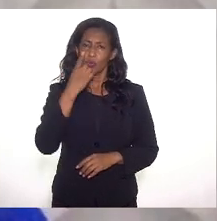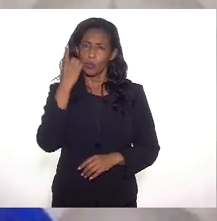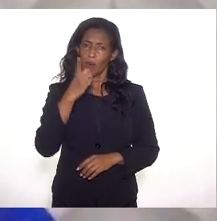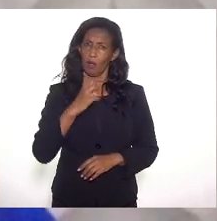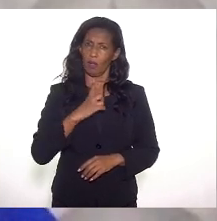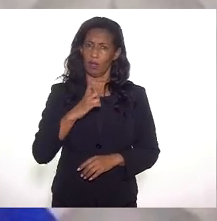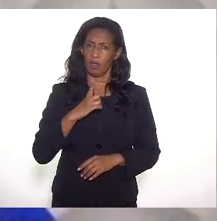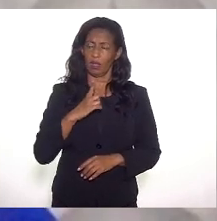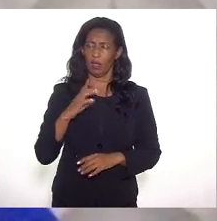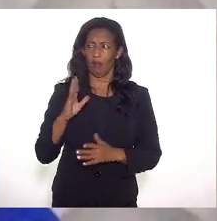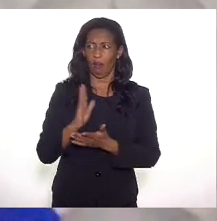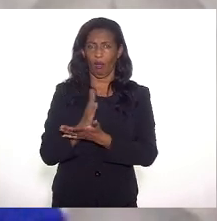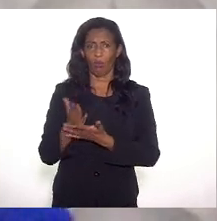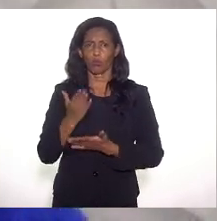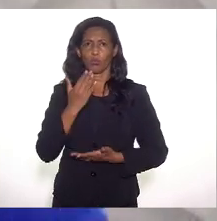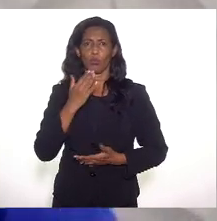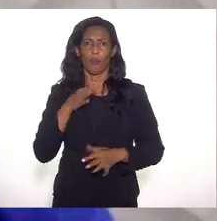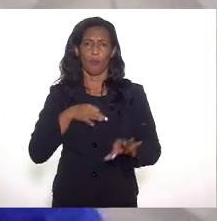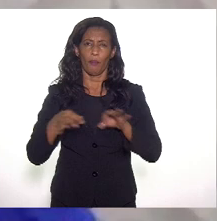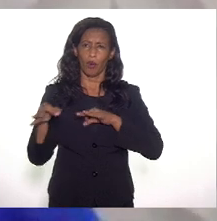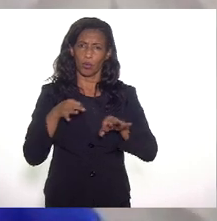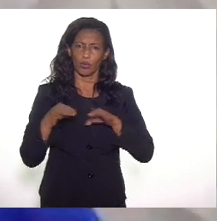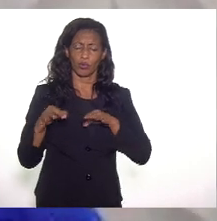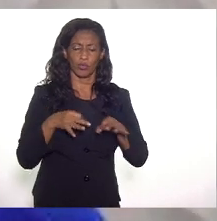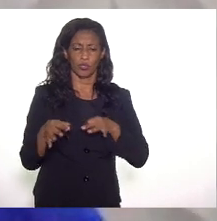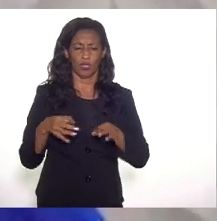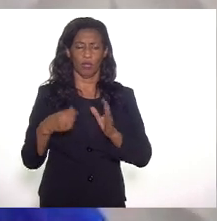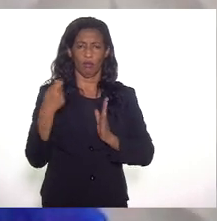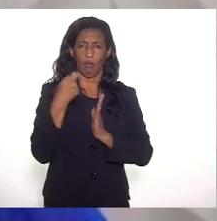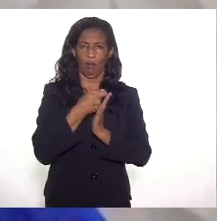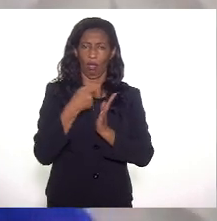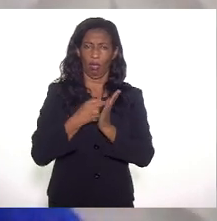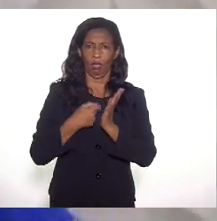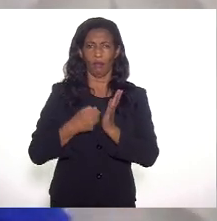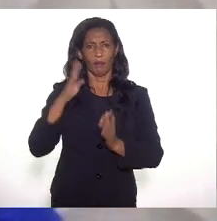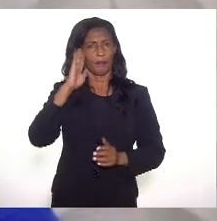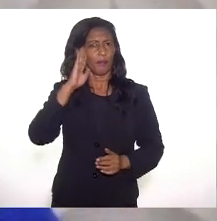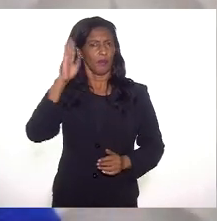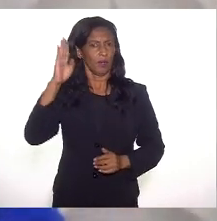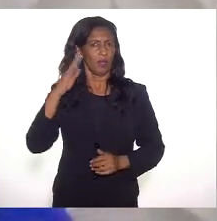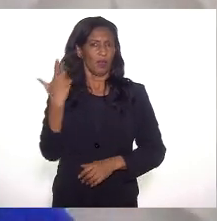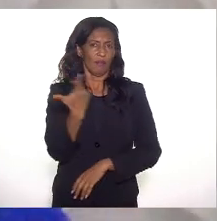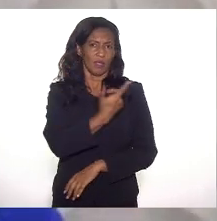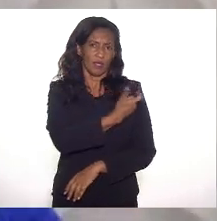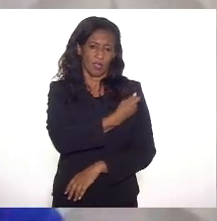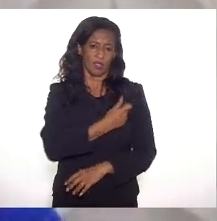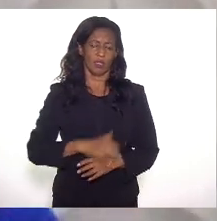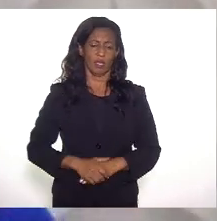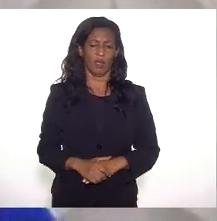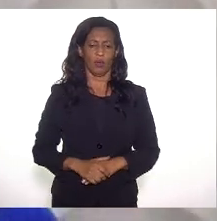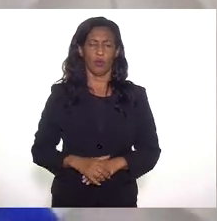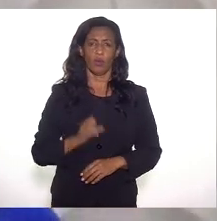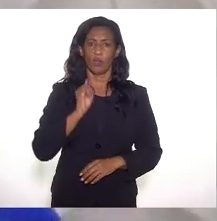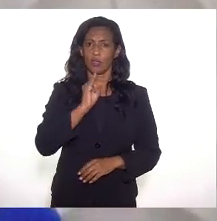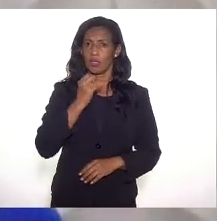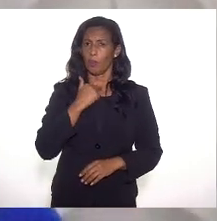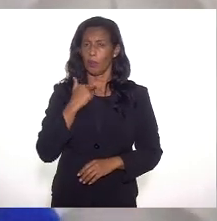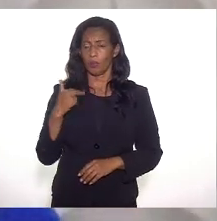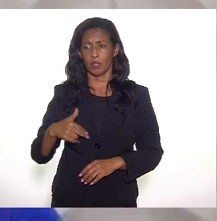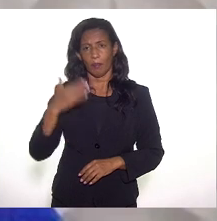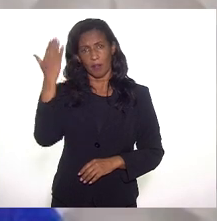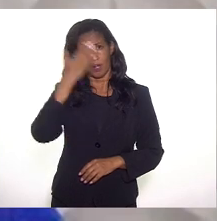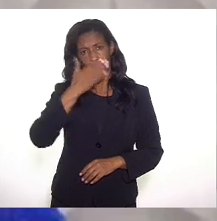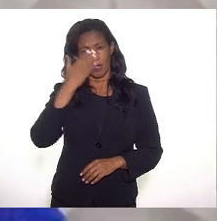tenham algum projeto que estabeleça critérios de prioridade na vacinação, se não pudessem estar